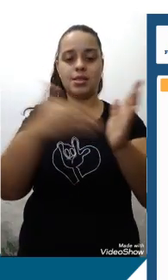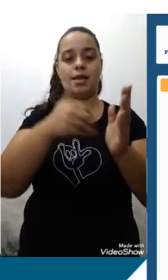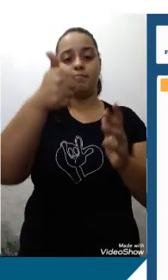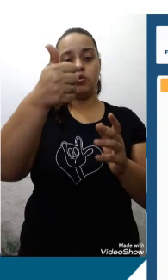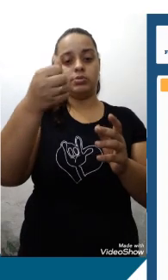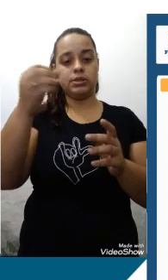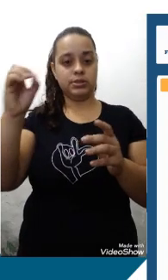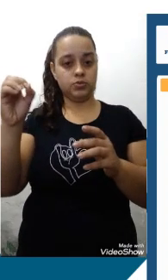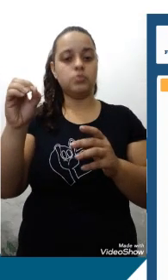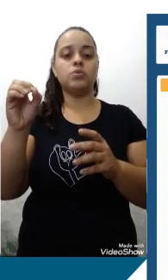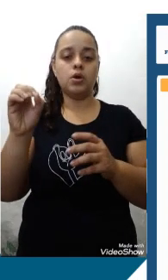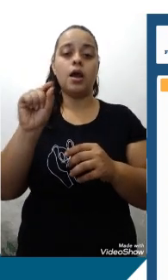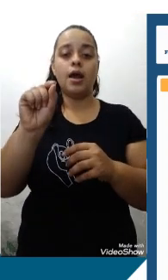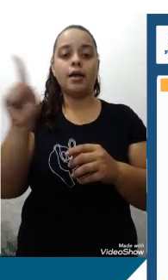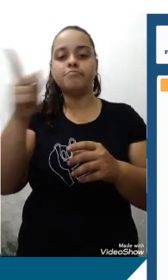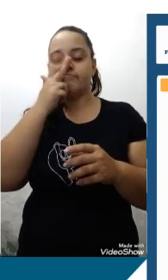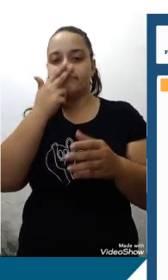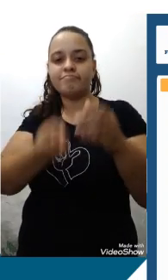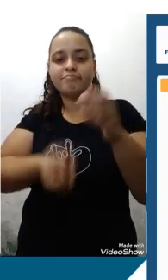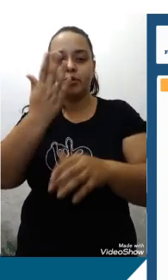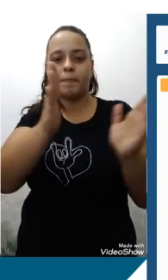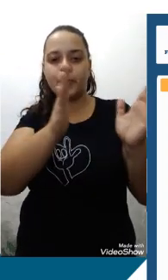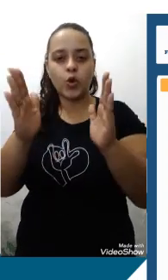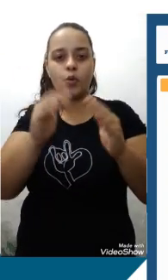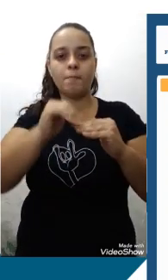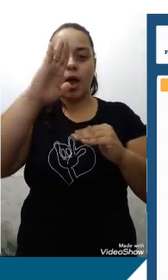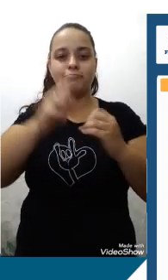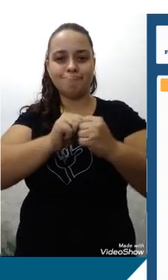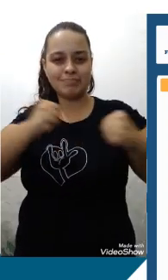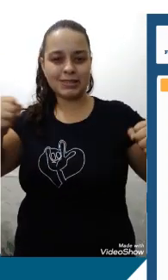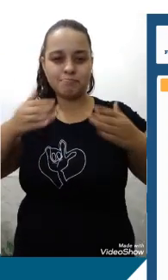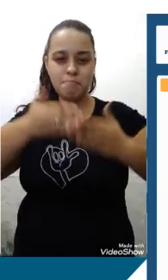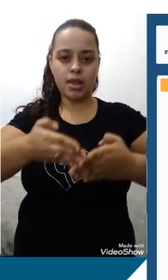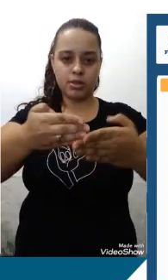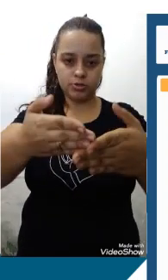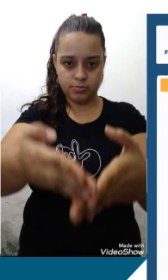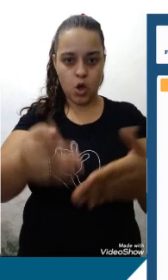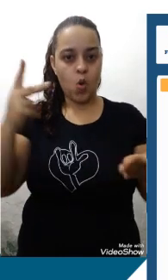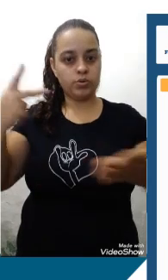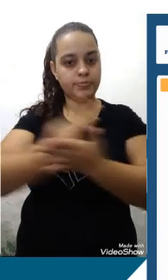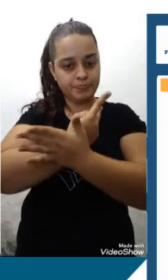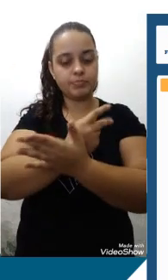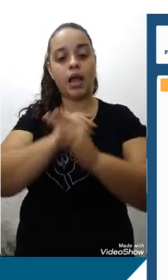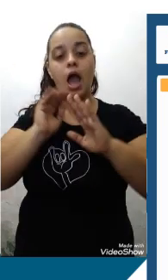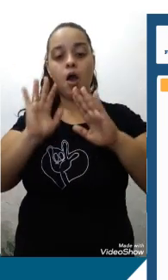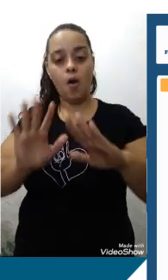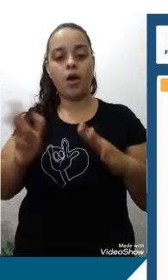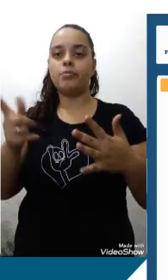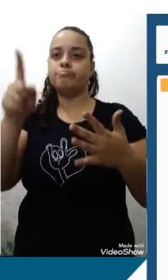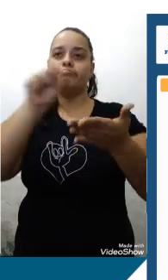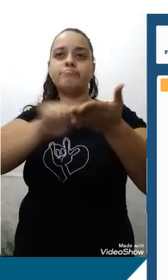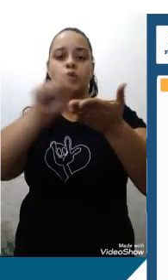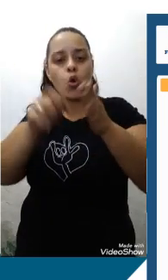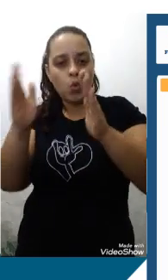que os desenvolvimentos mais significativos do processo de expansão marítima aconteceram. Agora, antes de a gente seguir adiante, vamos fazer uma